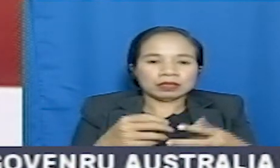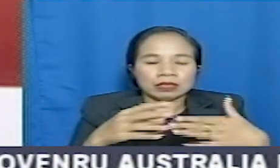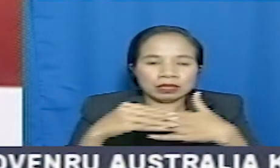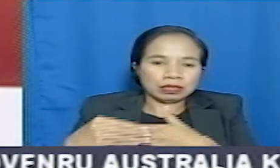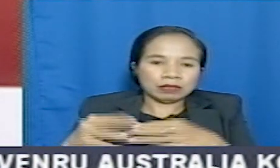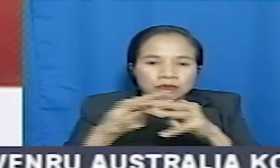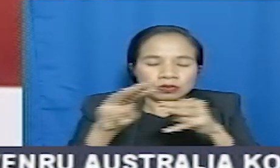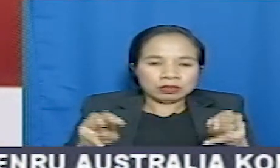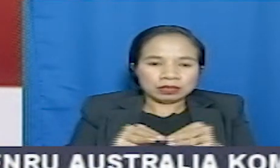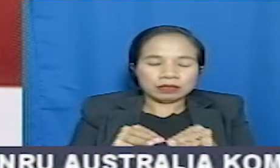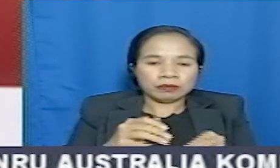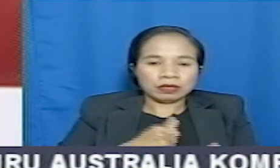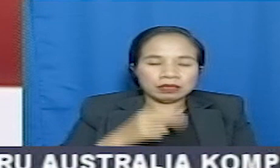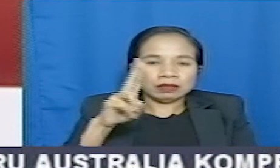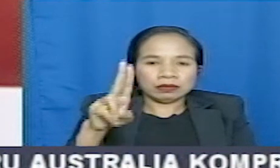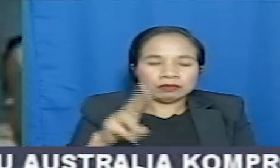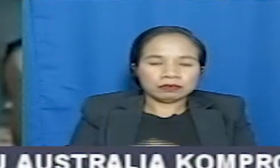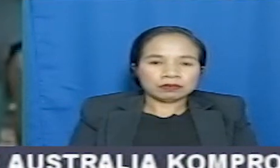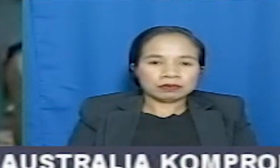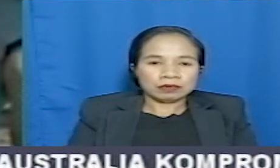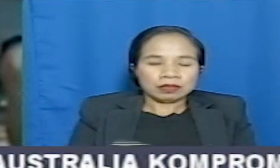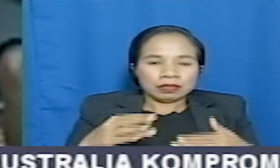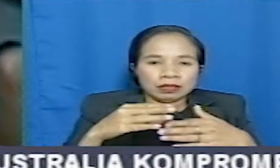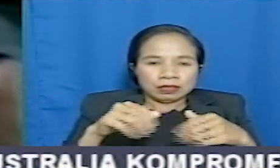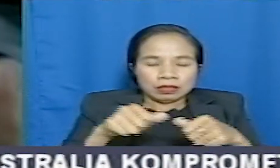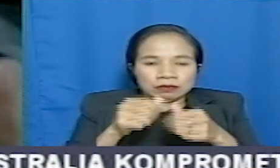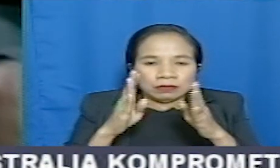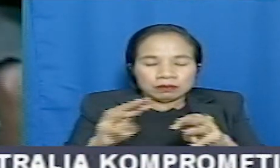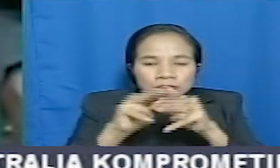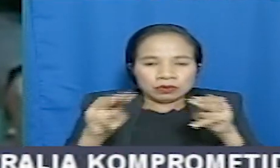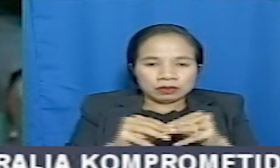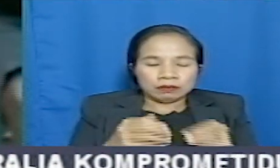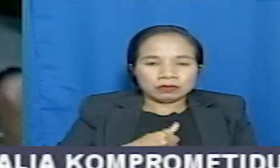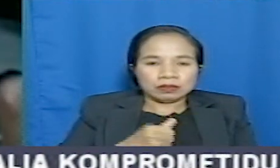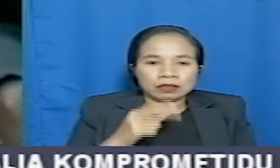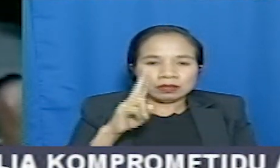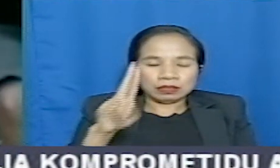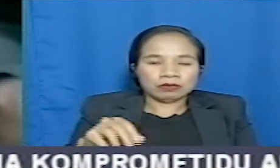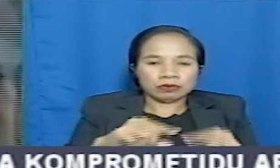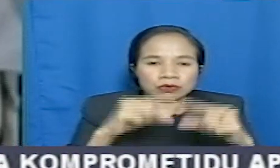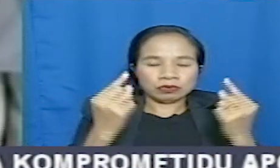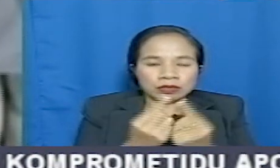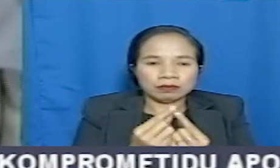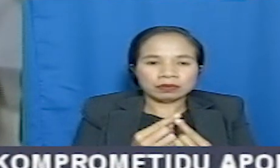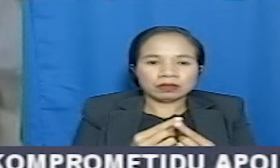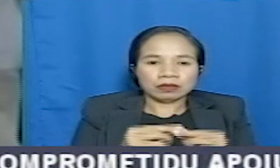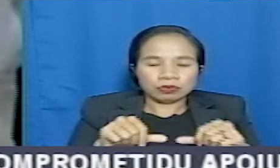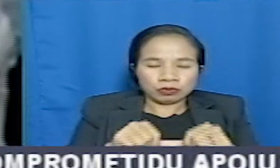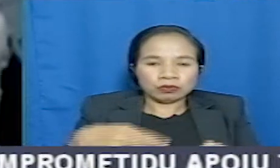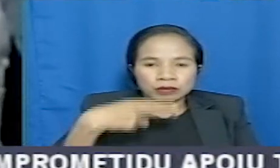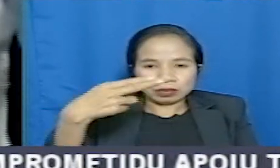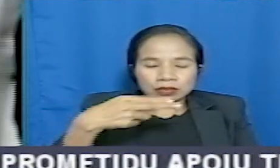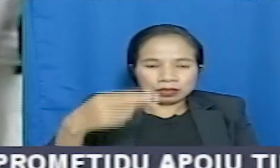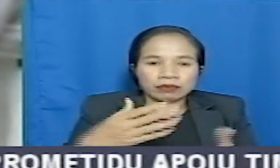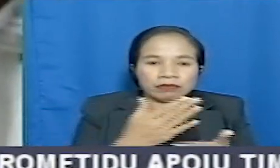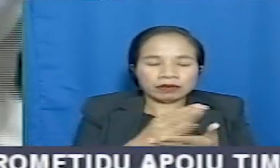autoridade municipio Aileu. Administrador municipio Aileu ho equipa continua quinta-feira ne apoio necessidade básica ne San